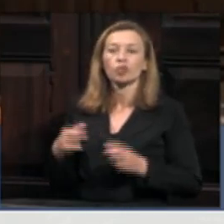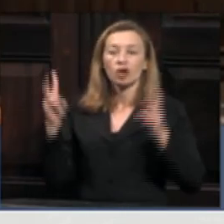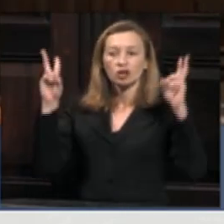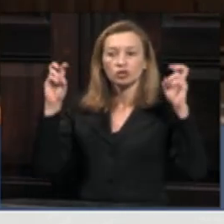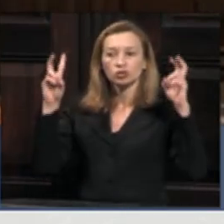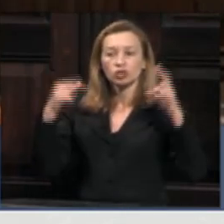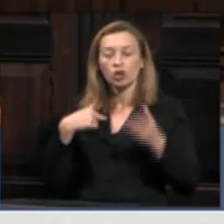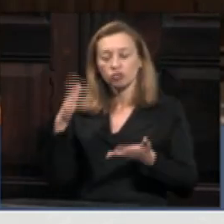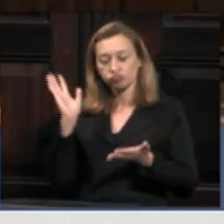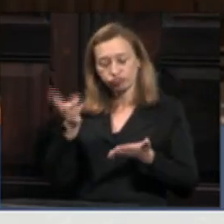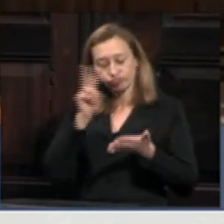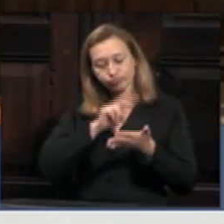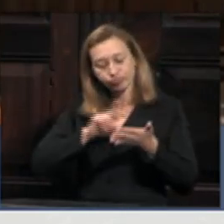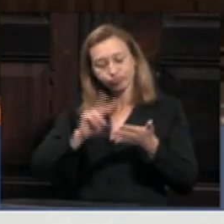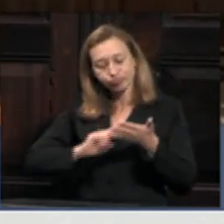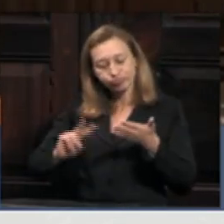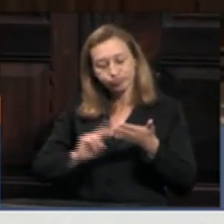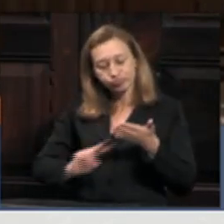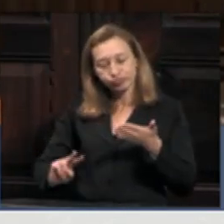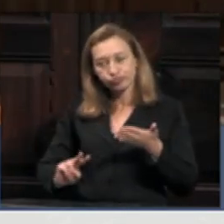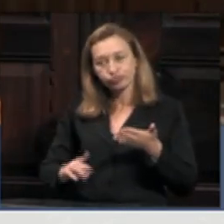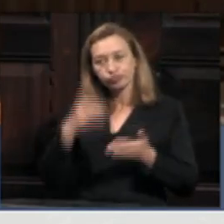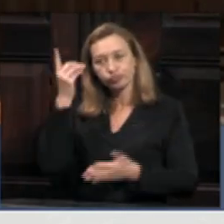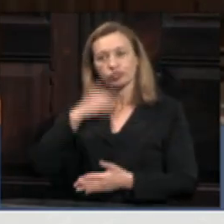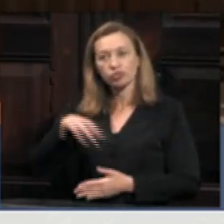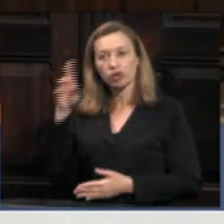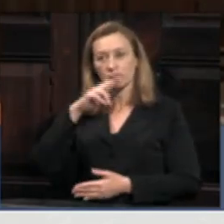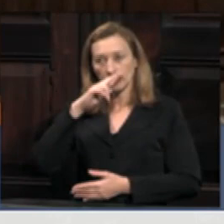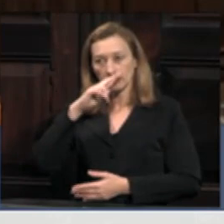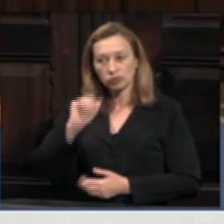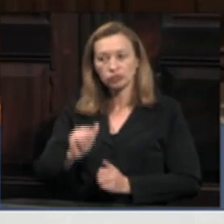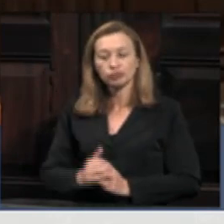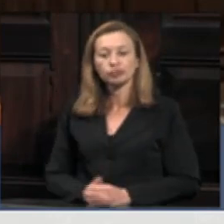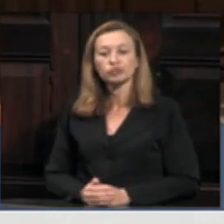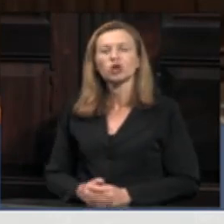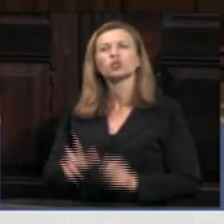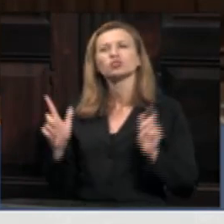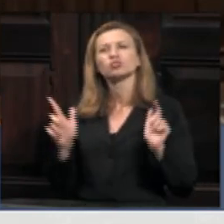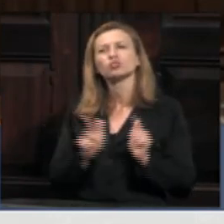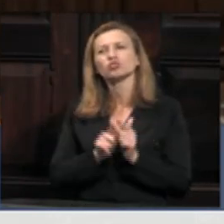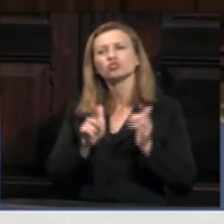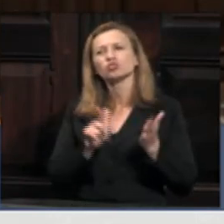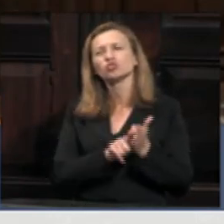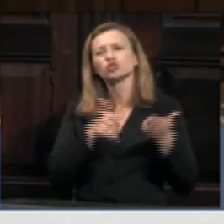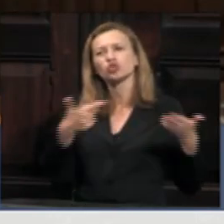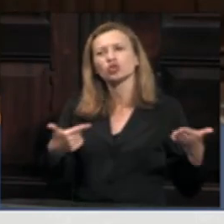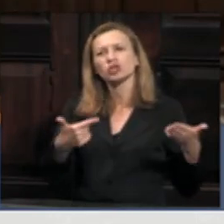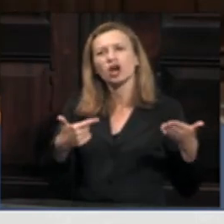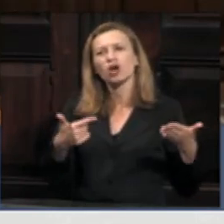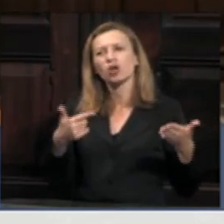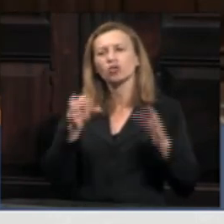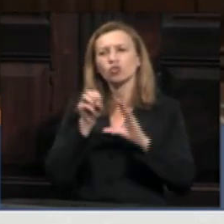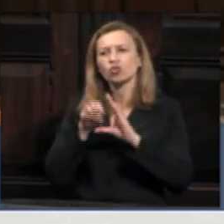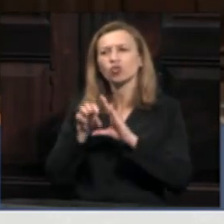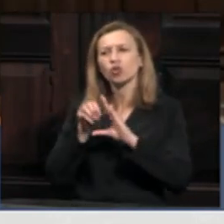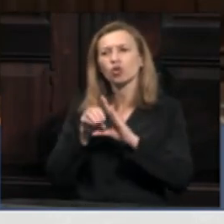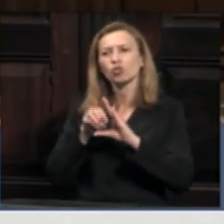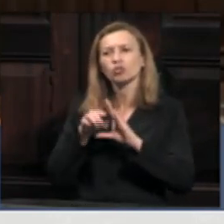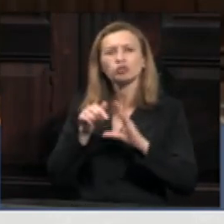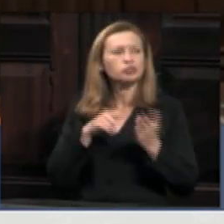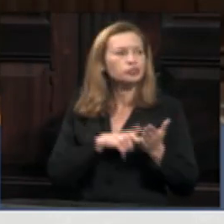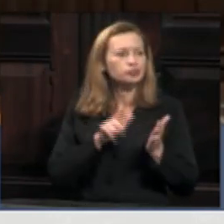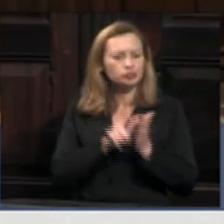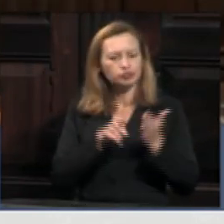Eu li hoje, deputado Paulo Ramos, no jornal O Globo, e digo a